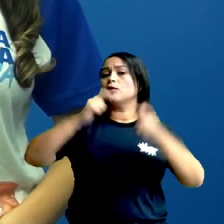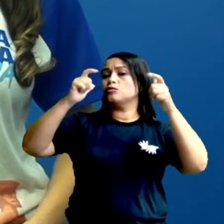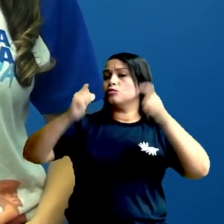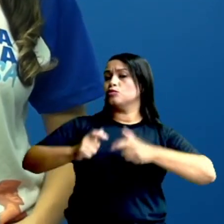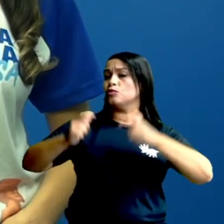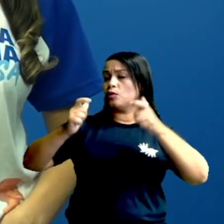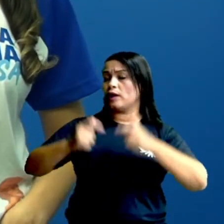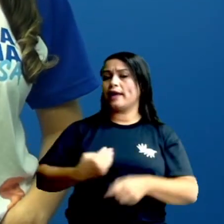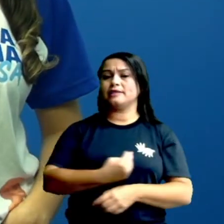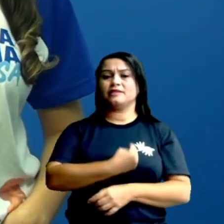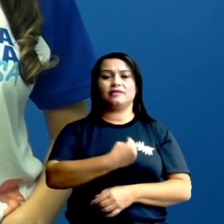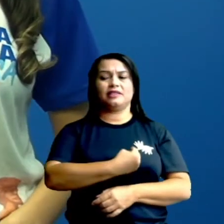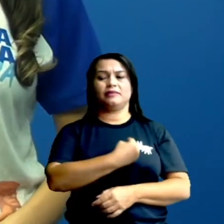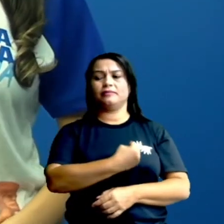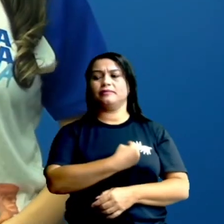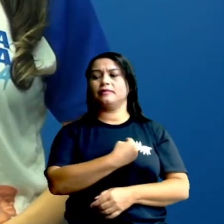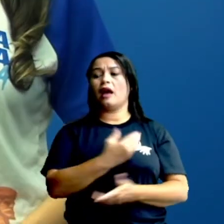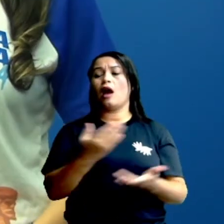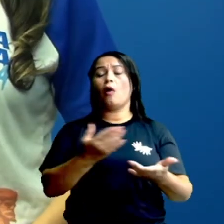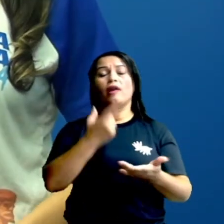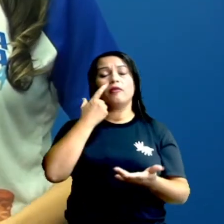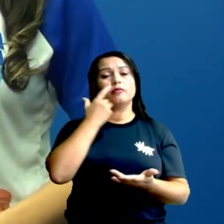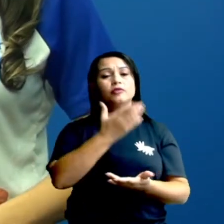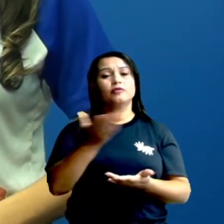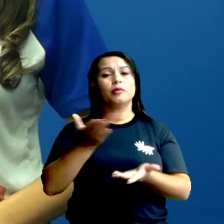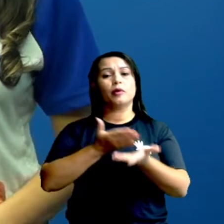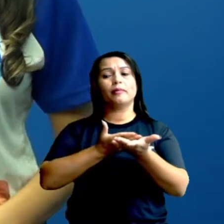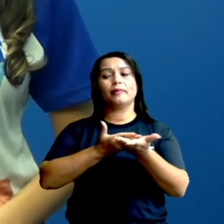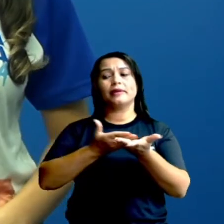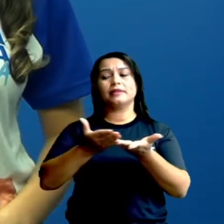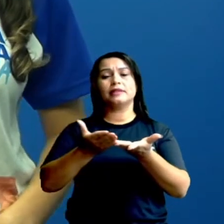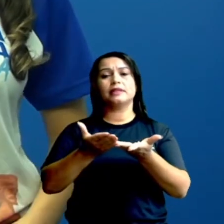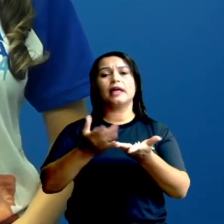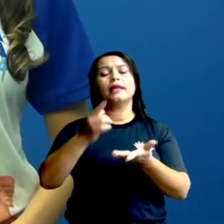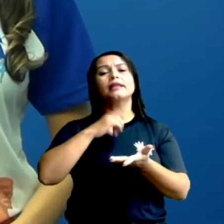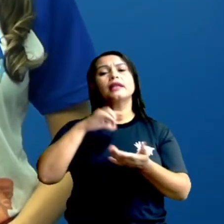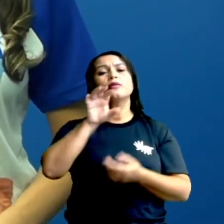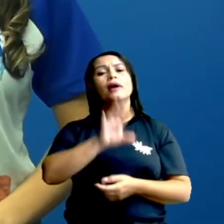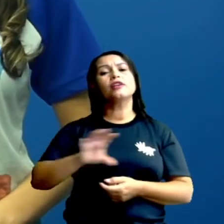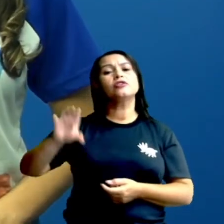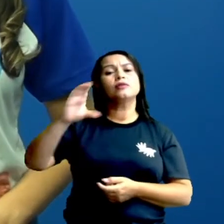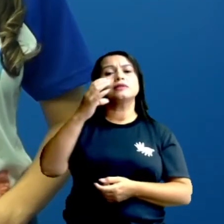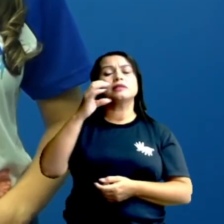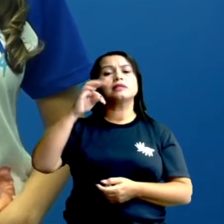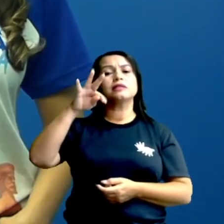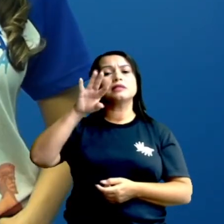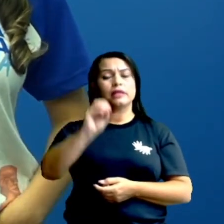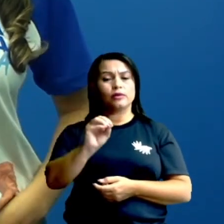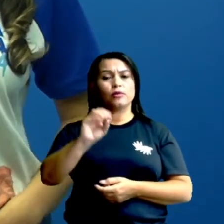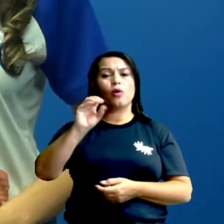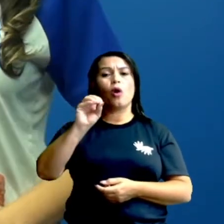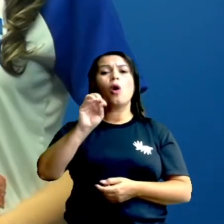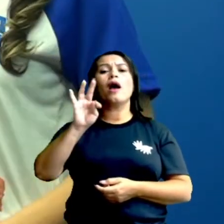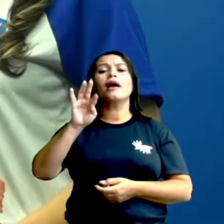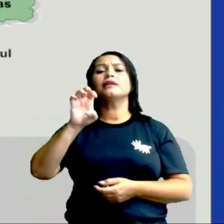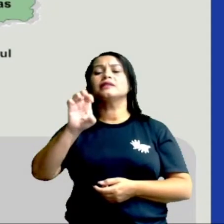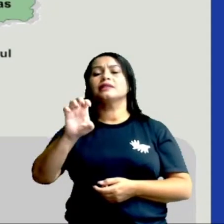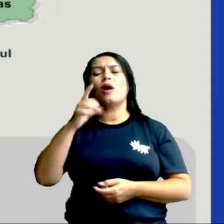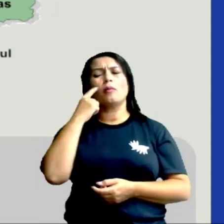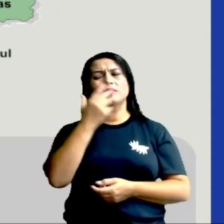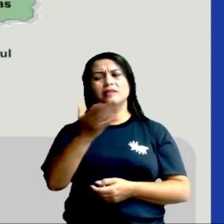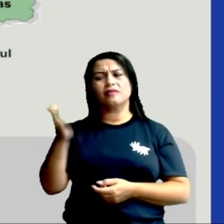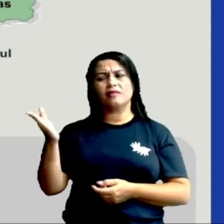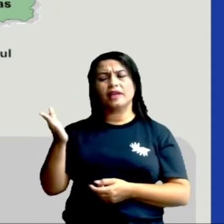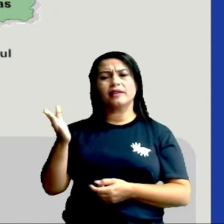seus lugares de vivência. E agora a gente vai dar início, começando pela região Centro-Oeste. Então, nesse mapa aqui, onde